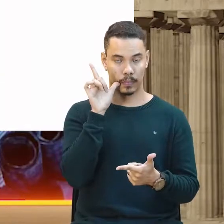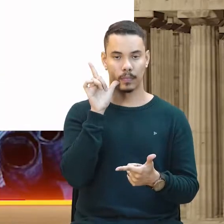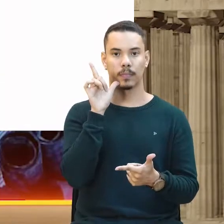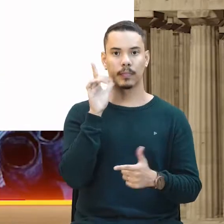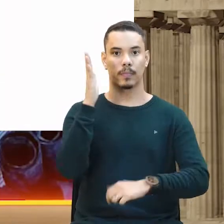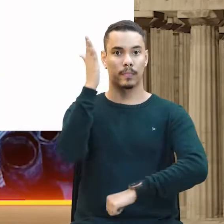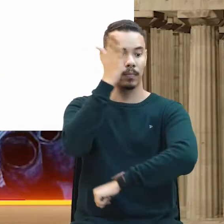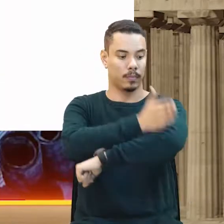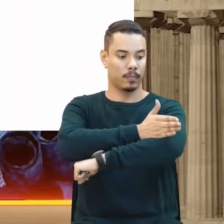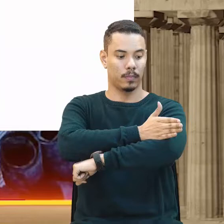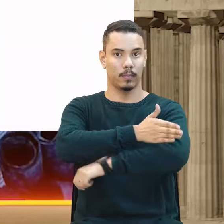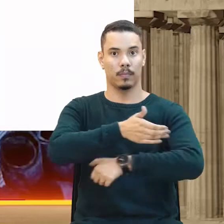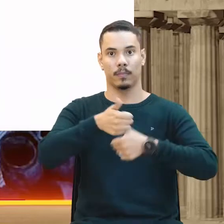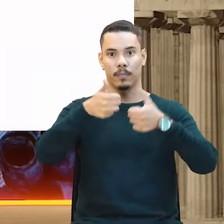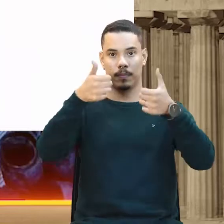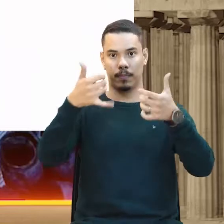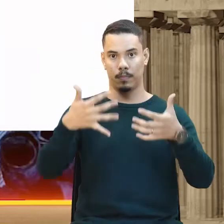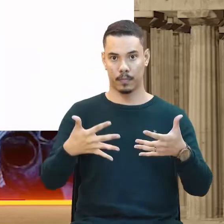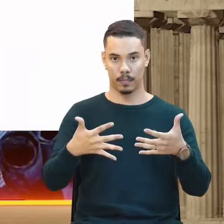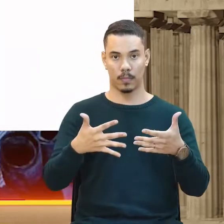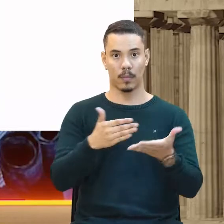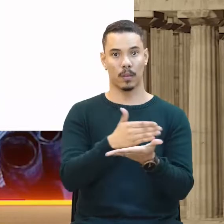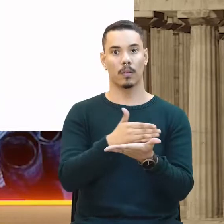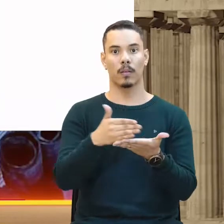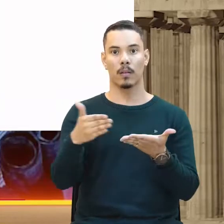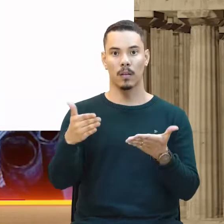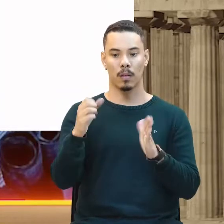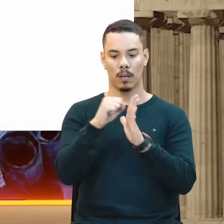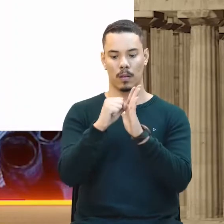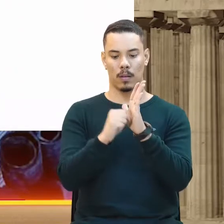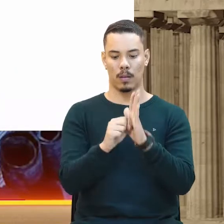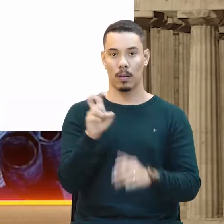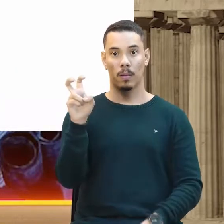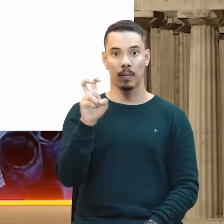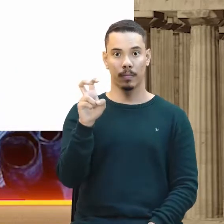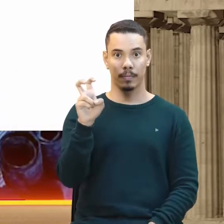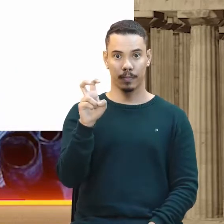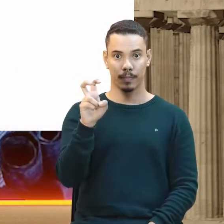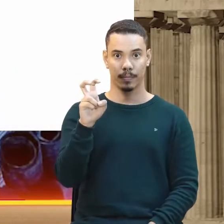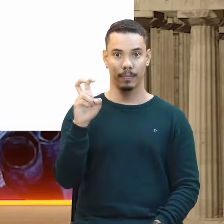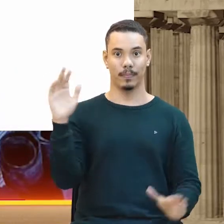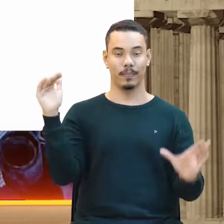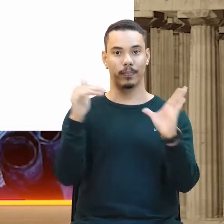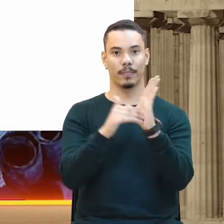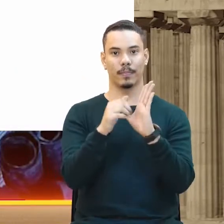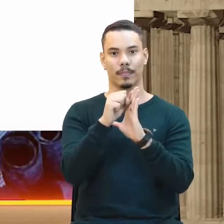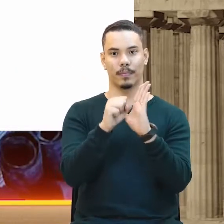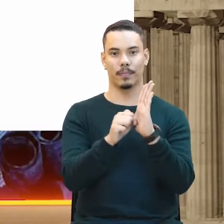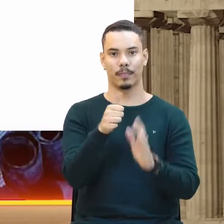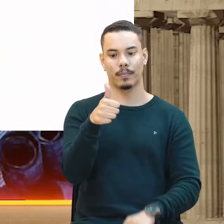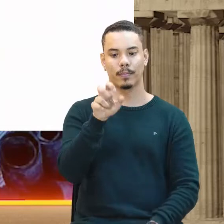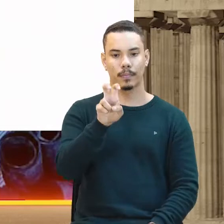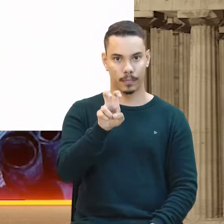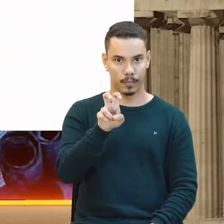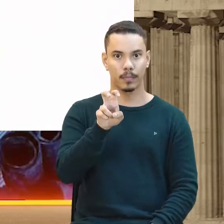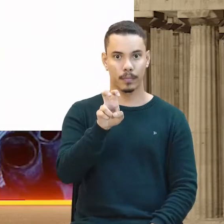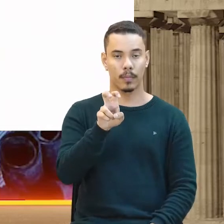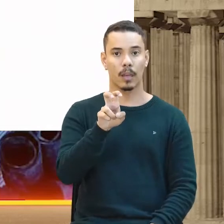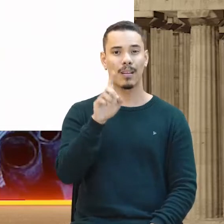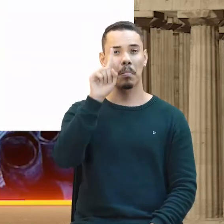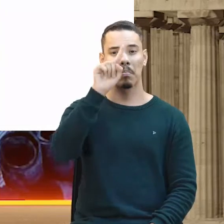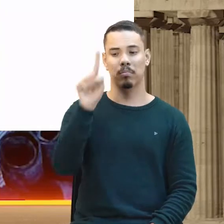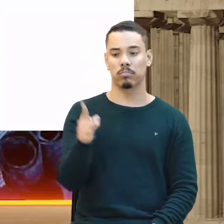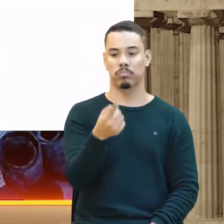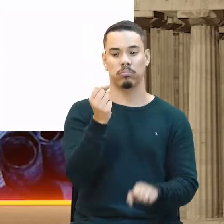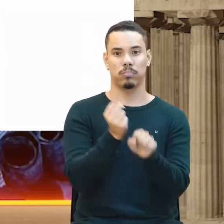historicamente falando, ela inicia no século V e vai até o século XV. São 1000 anos